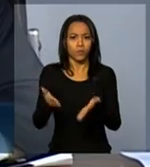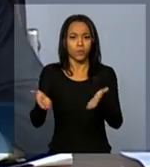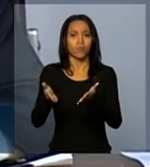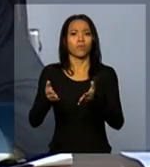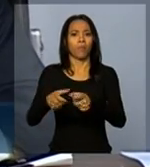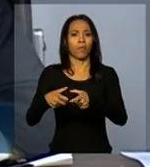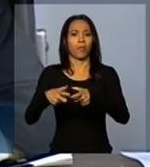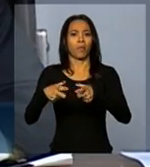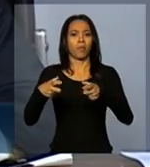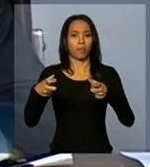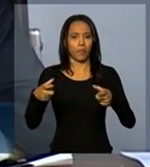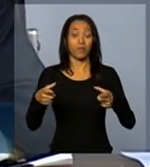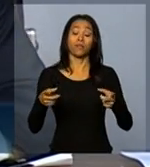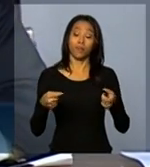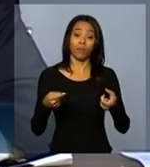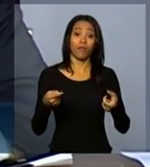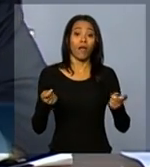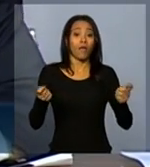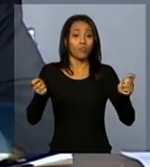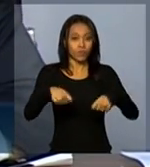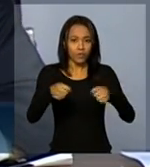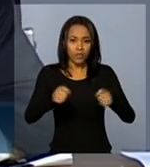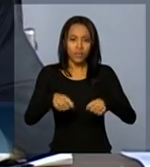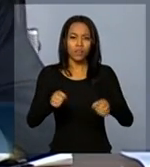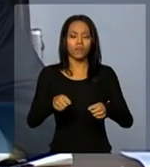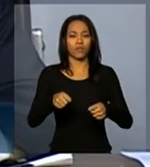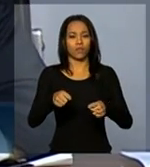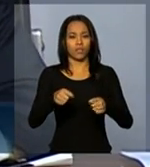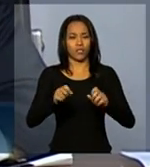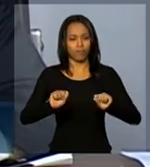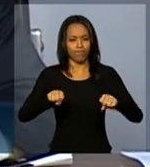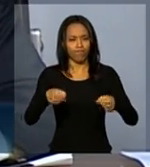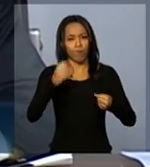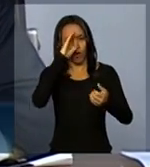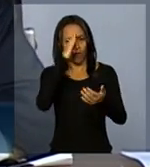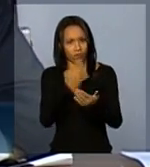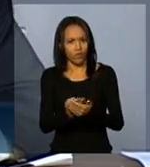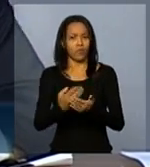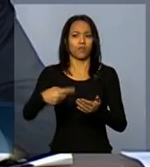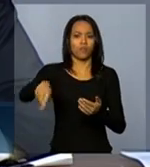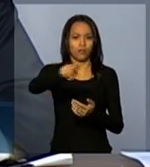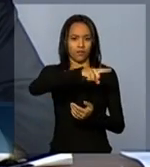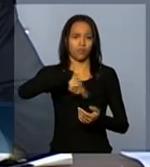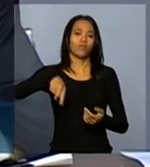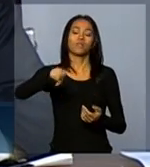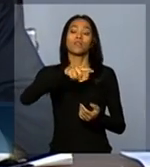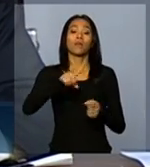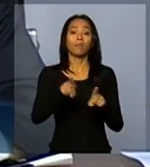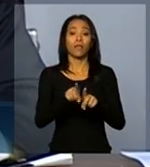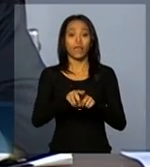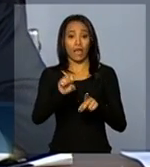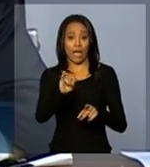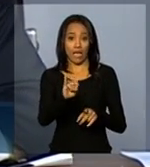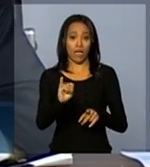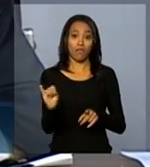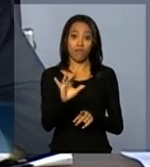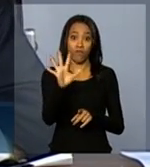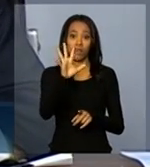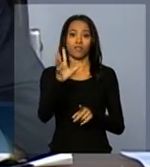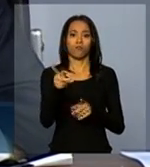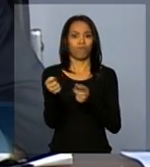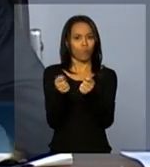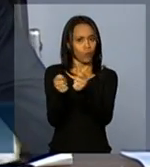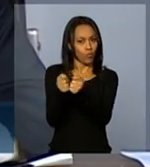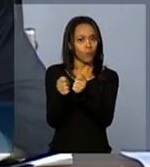condições favoráveis para que aumente a confiança, para que a inflação esteja sob